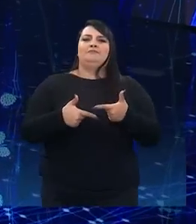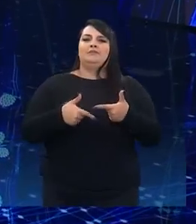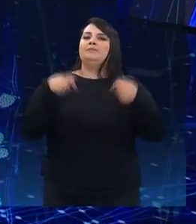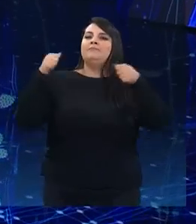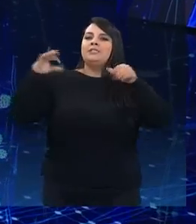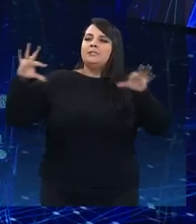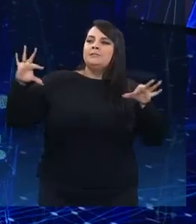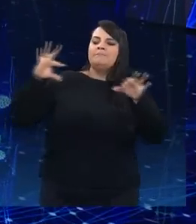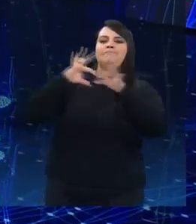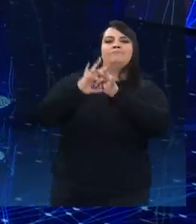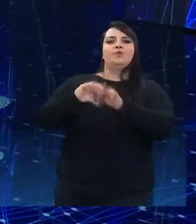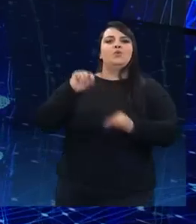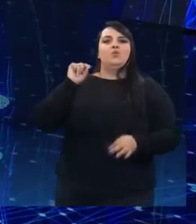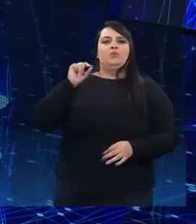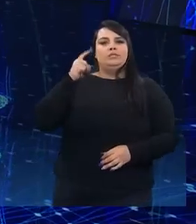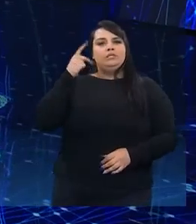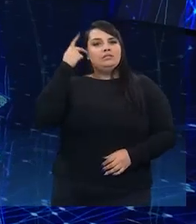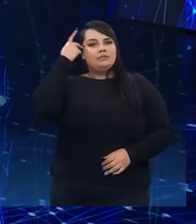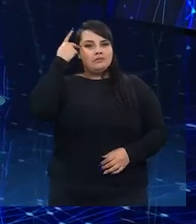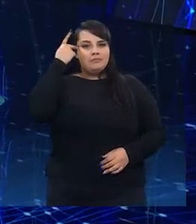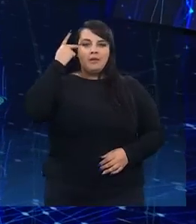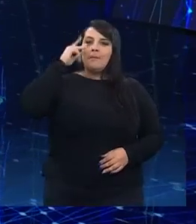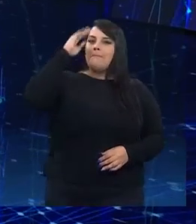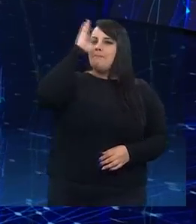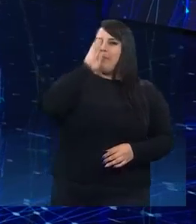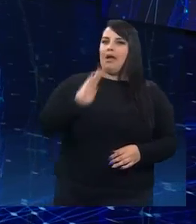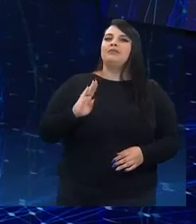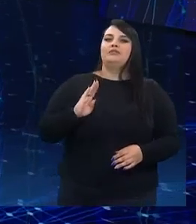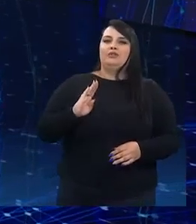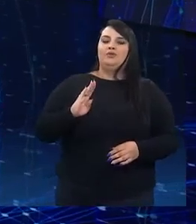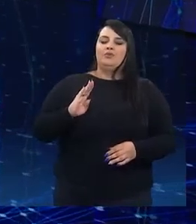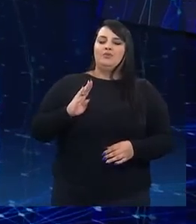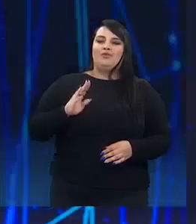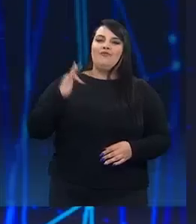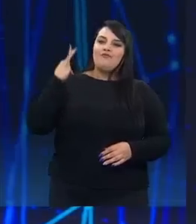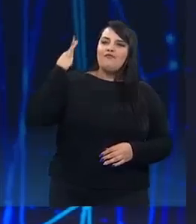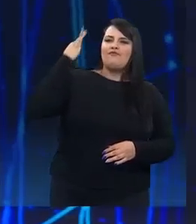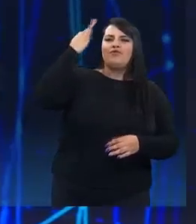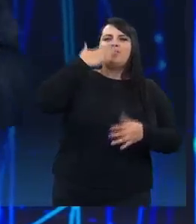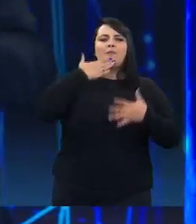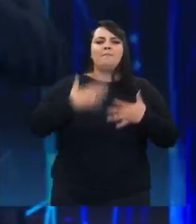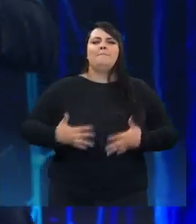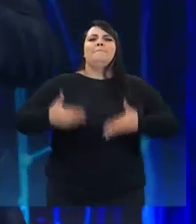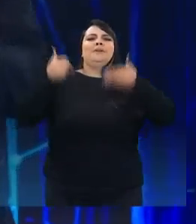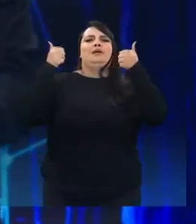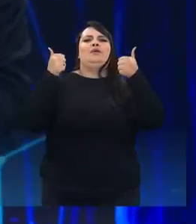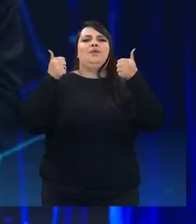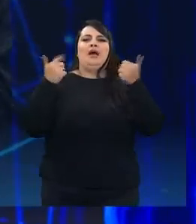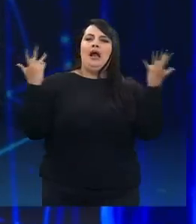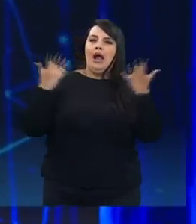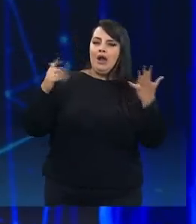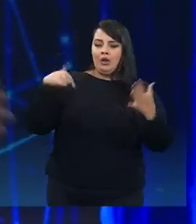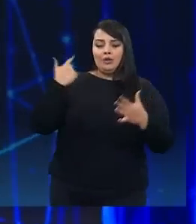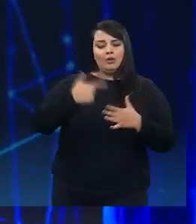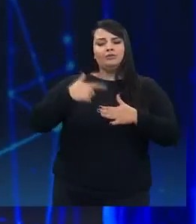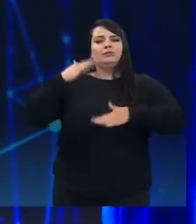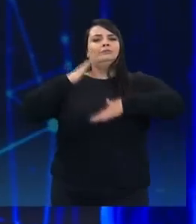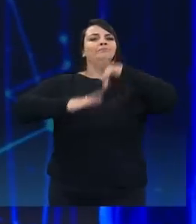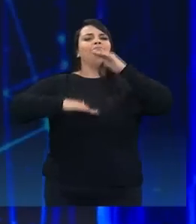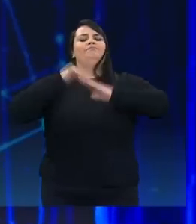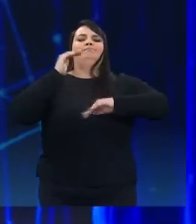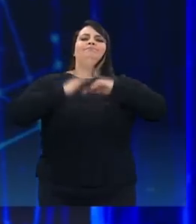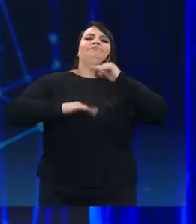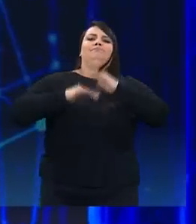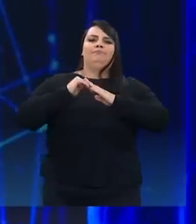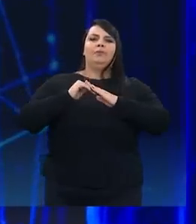Brasil. Precisamos disso para voltar a sonhar com dias melhores. E está na nossa mão. Está aí o dia 30. Vamos resolver isso